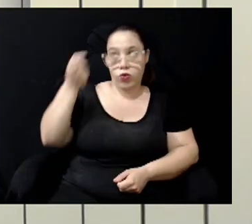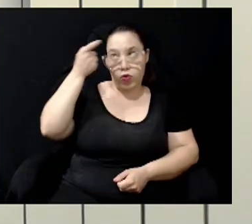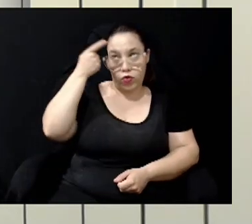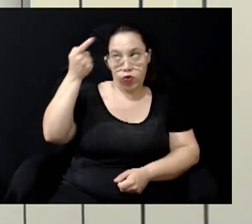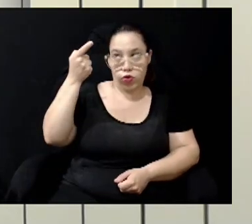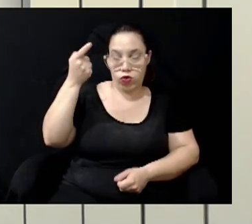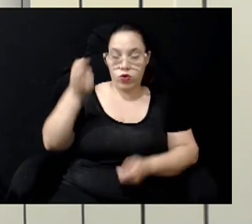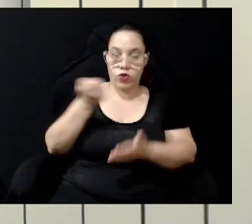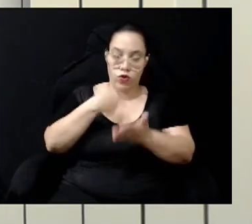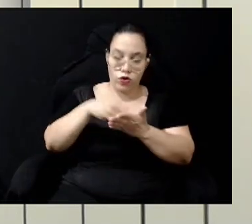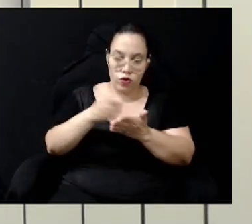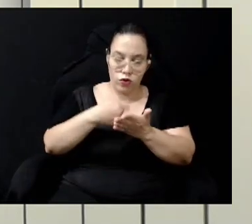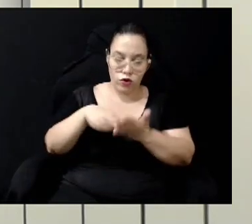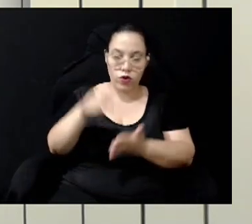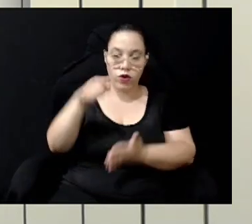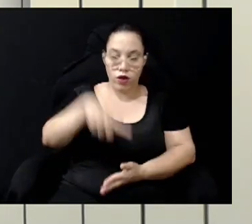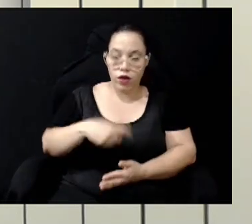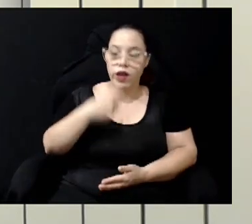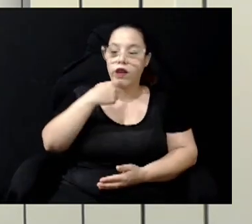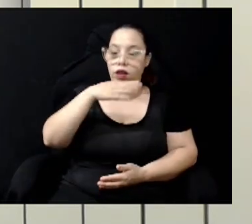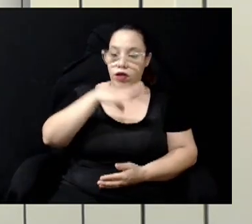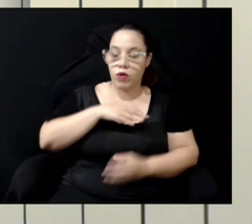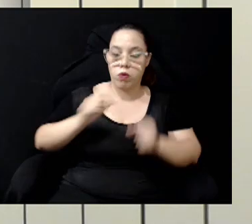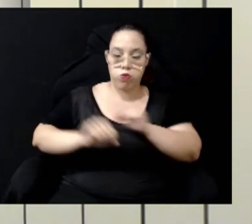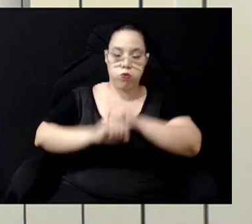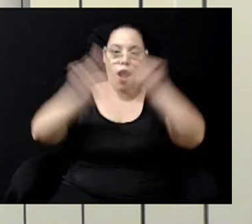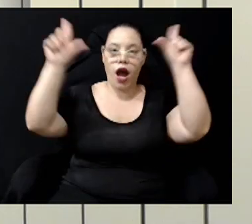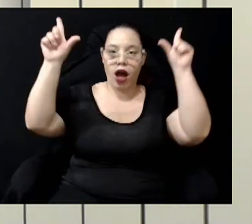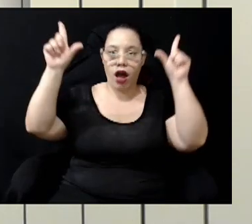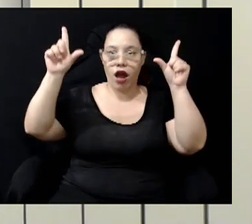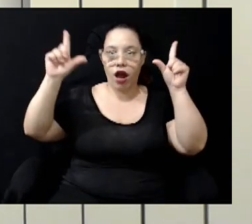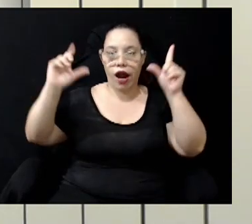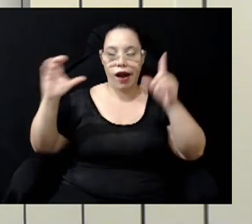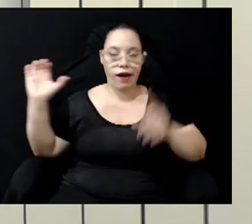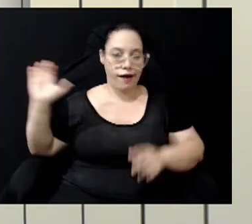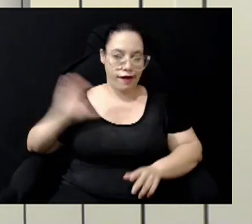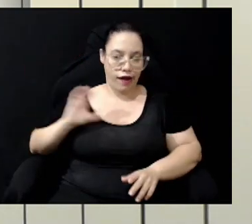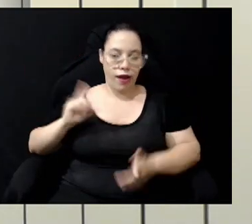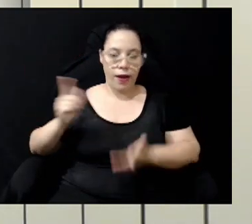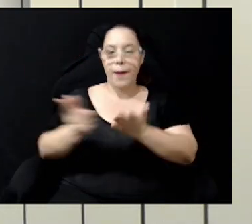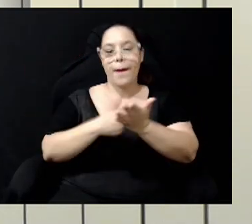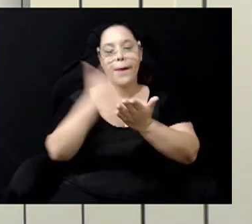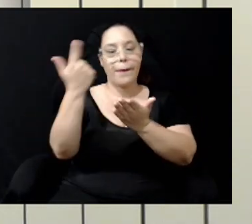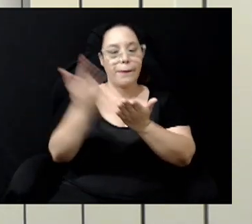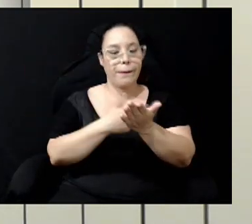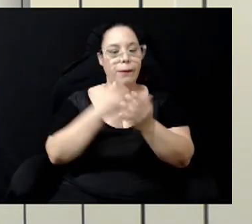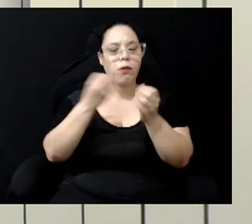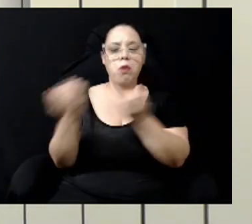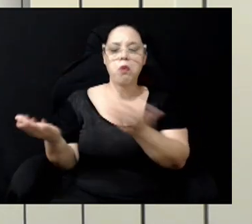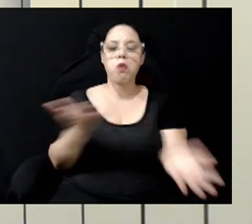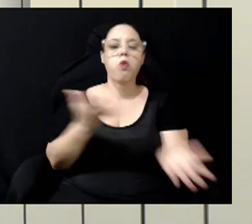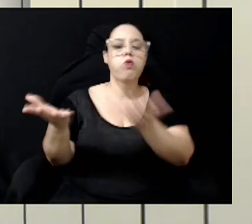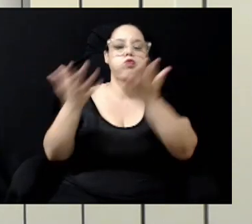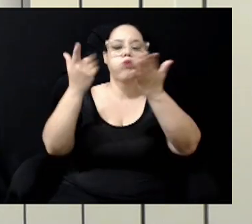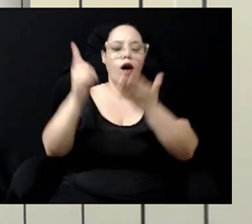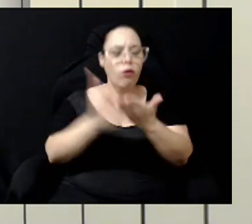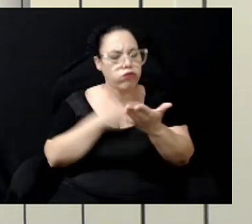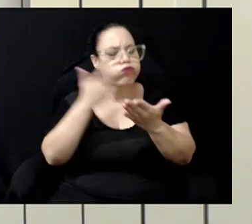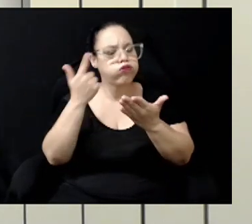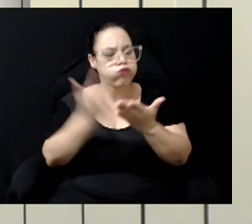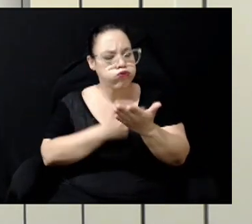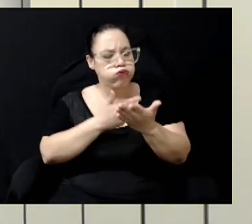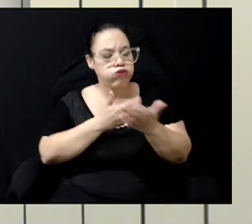da nossa cidade, que se destacam pela rica produção literária e por incentivar a leitura por meio de ações